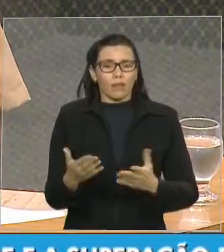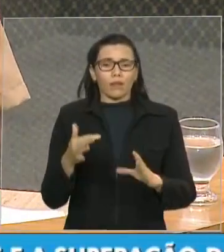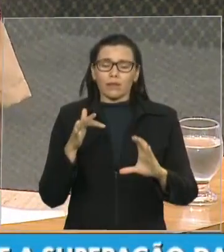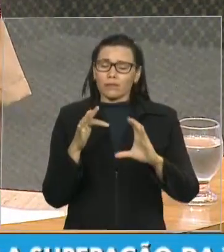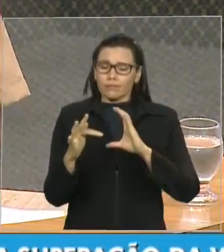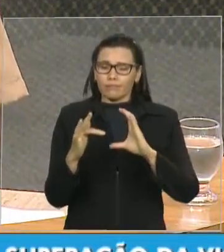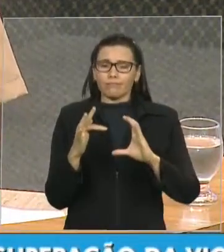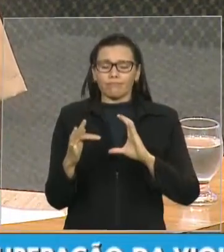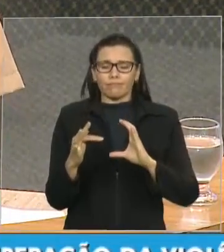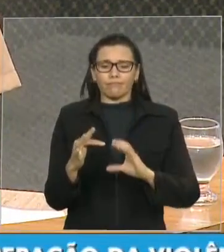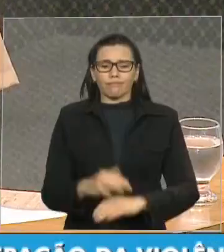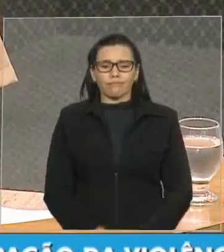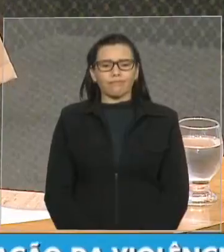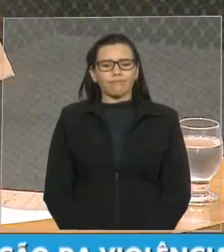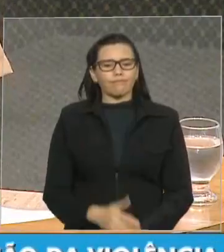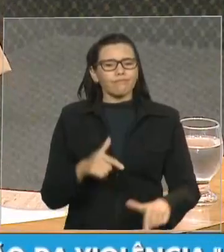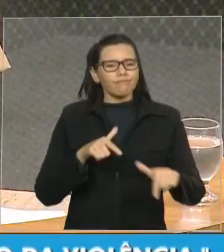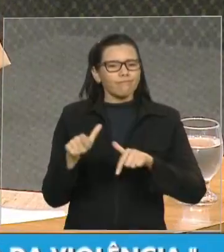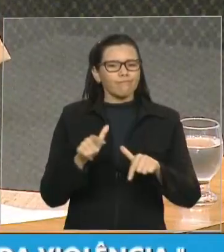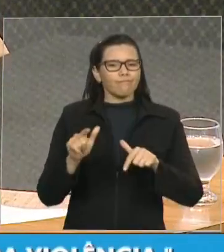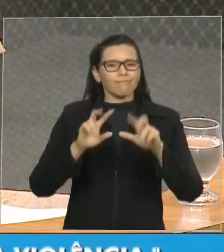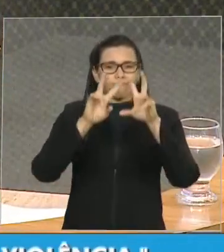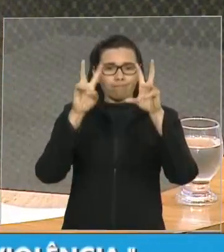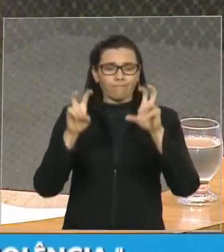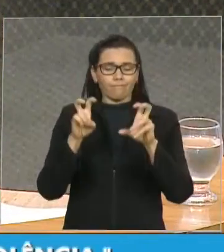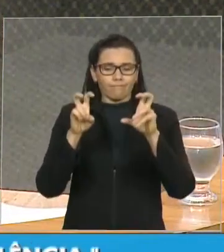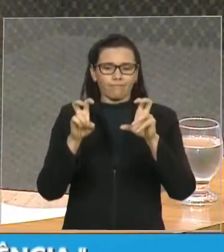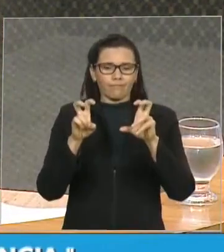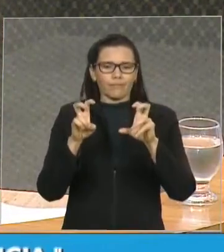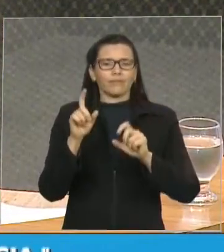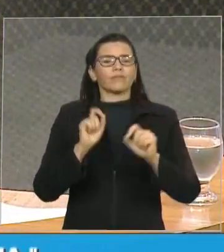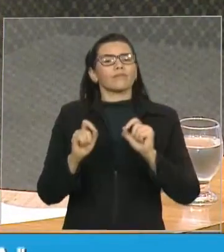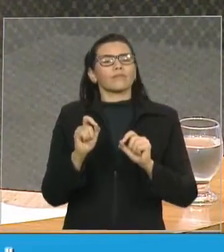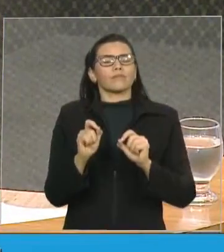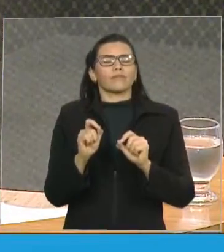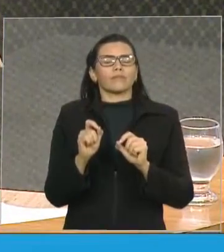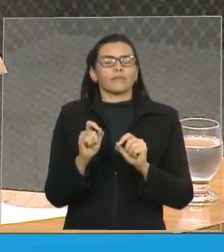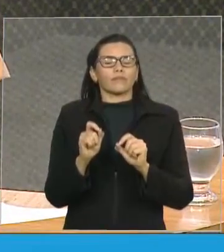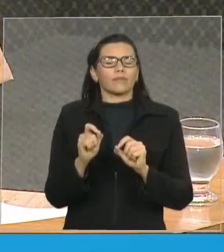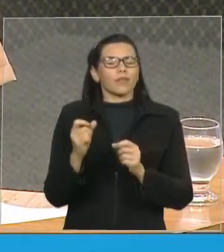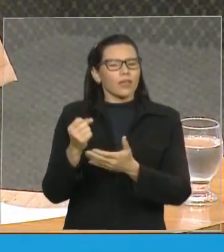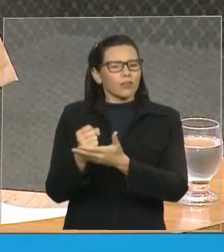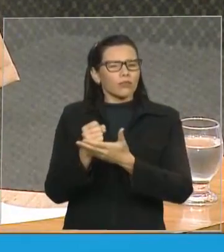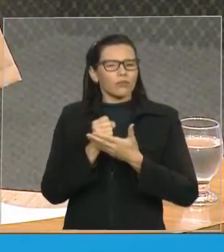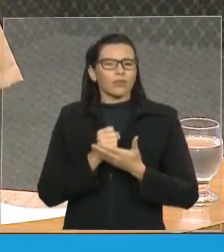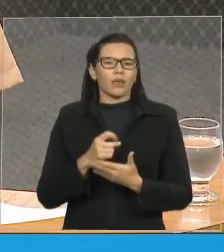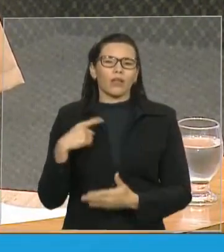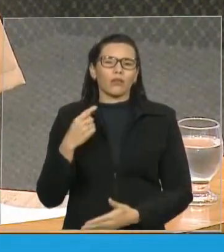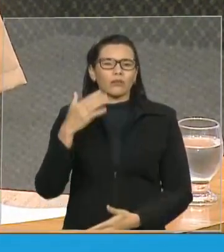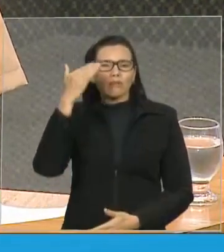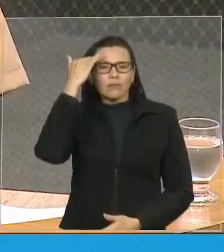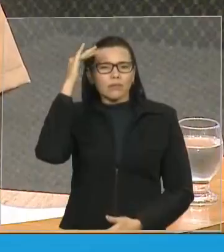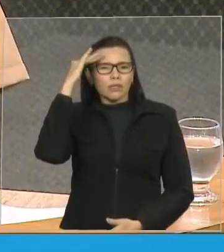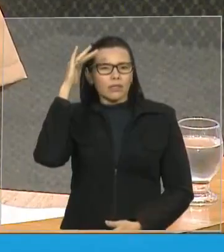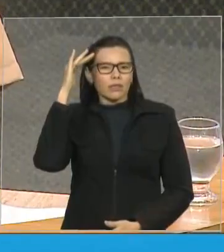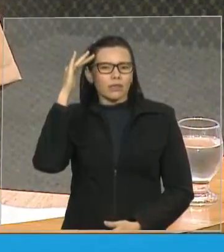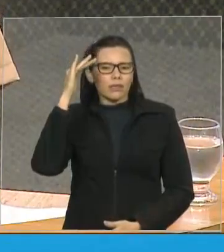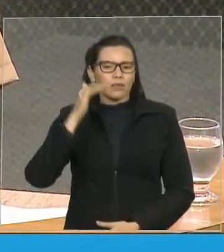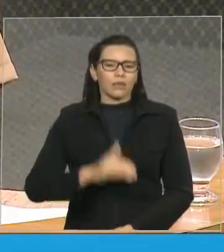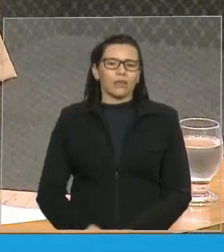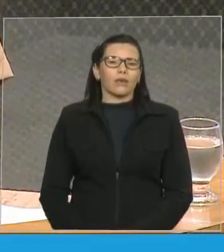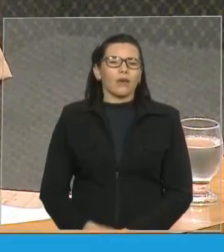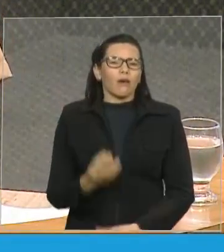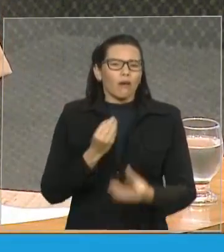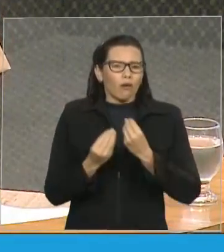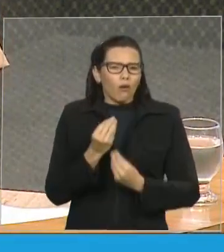o V, ela vai tentar nos ajudar a entender, para ajudar a superar com mais